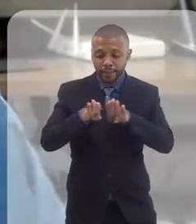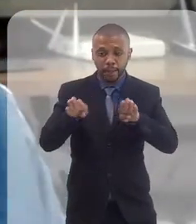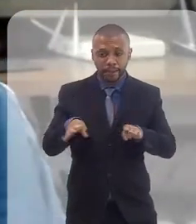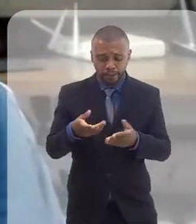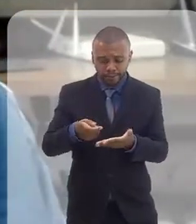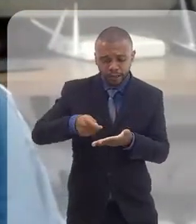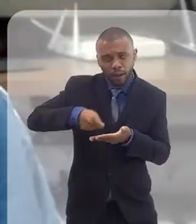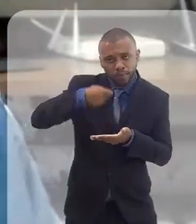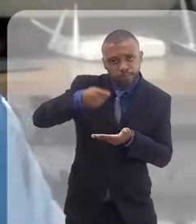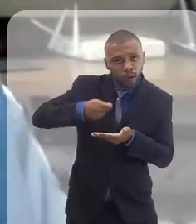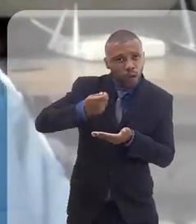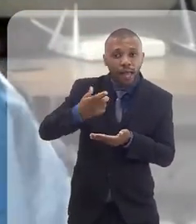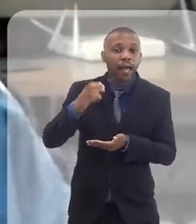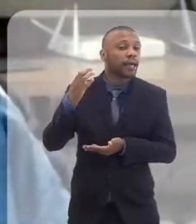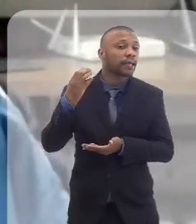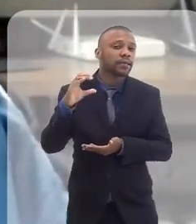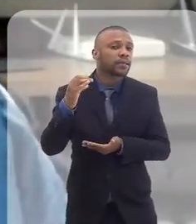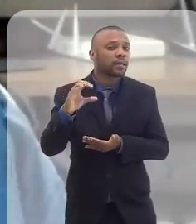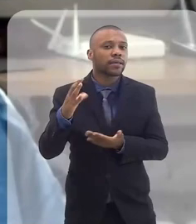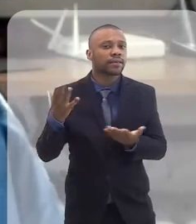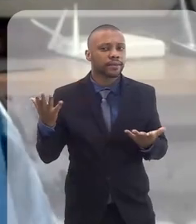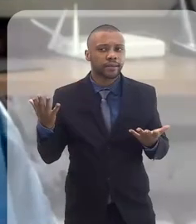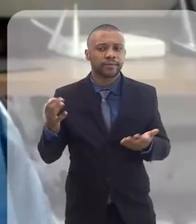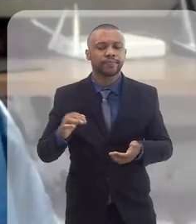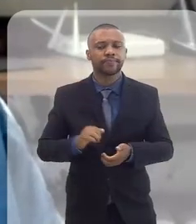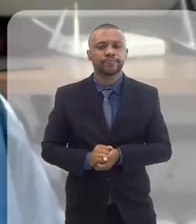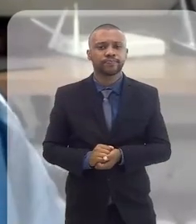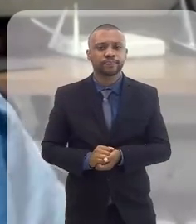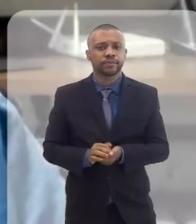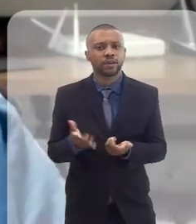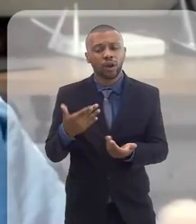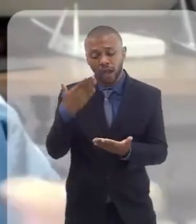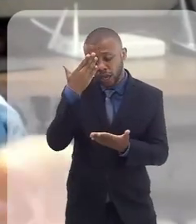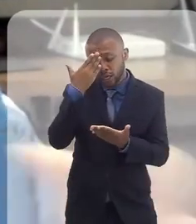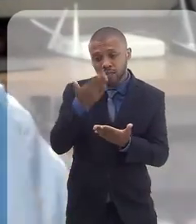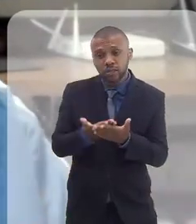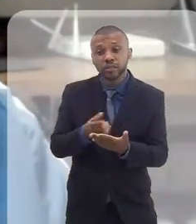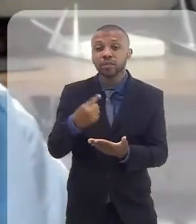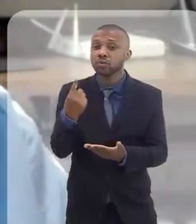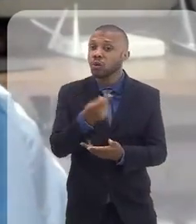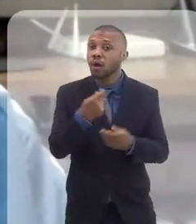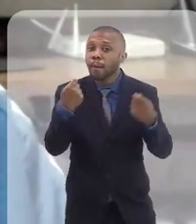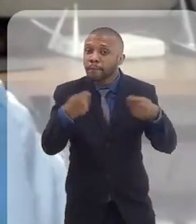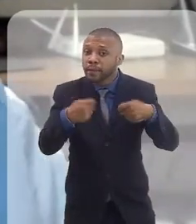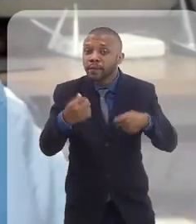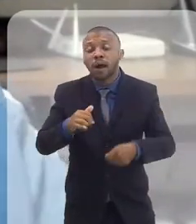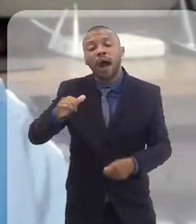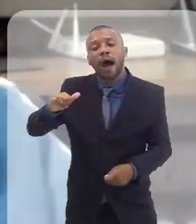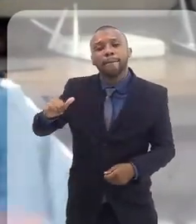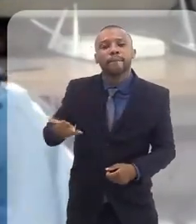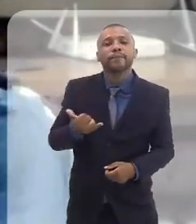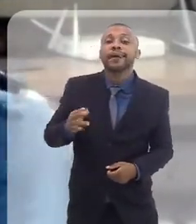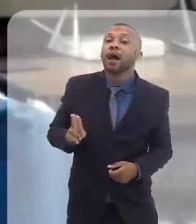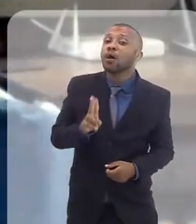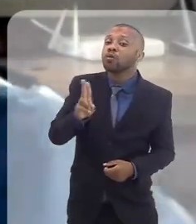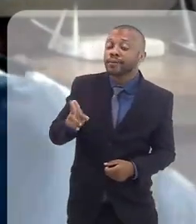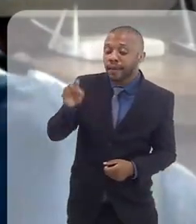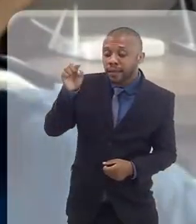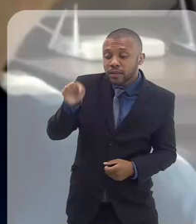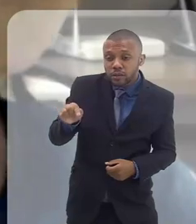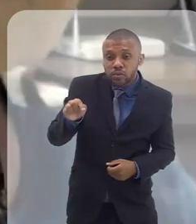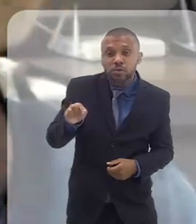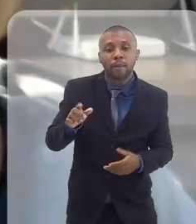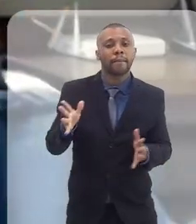que está na minha mesa é ciência pura. Então, eu acho que a gente precisa usar